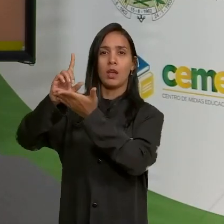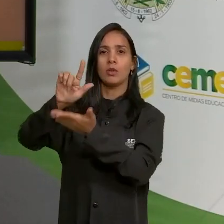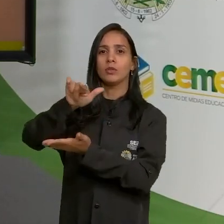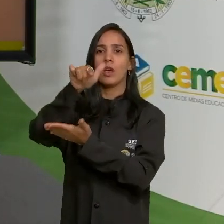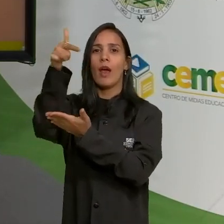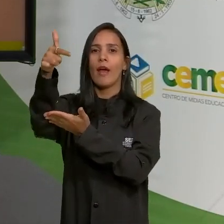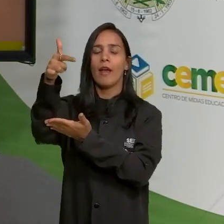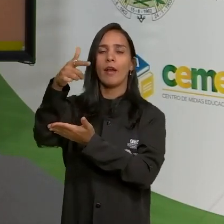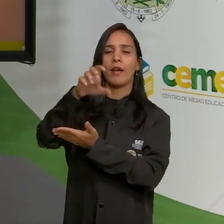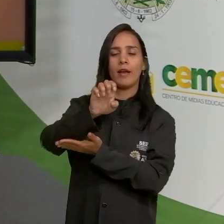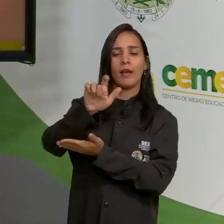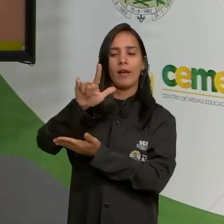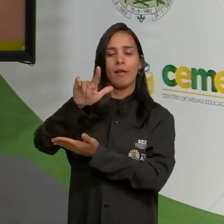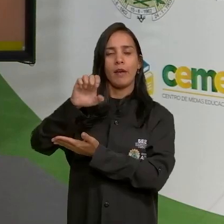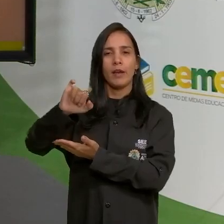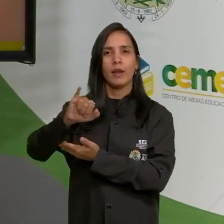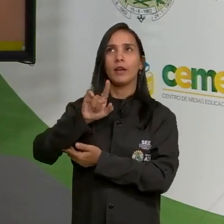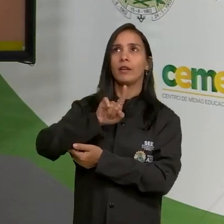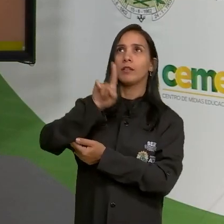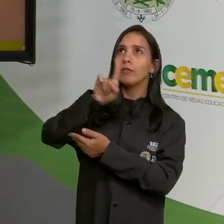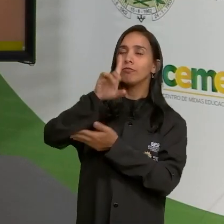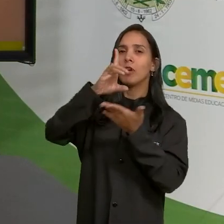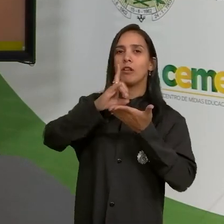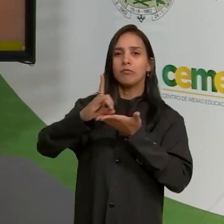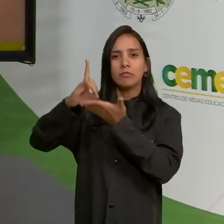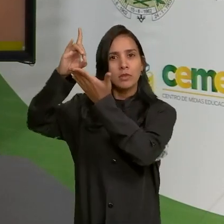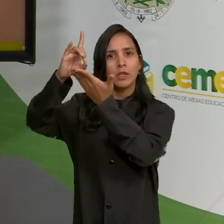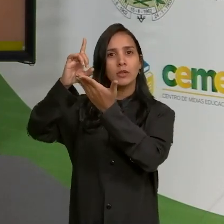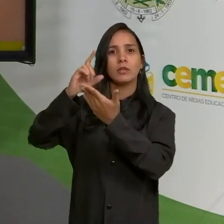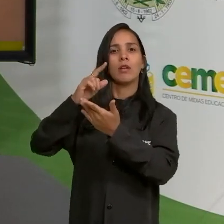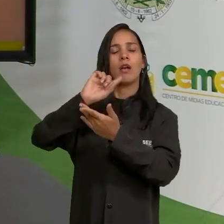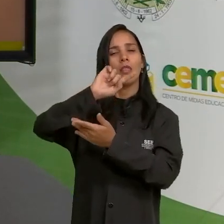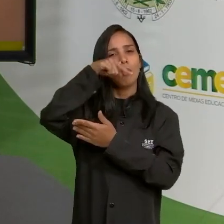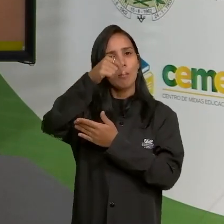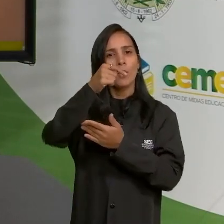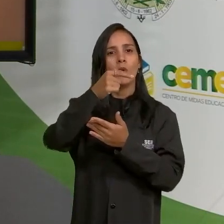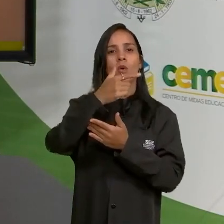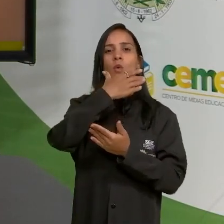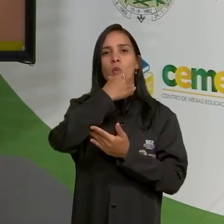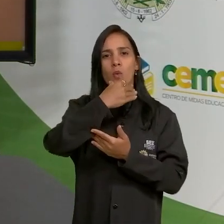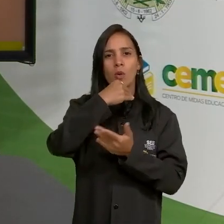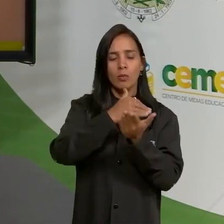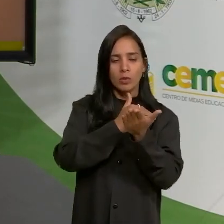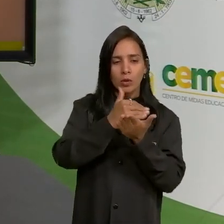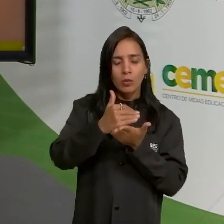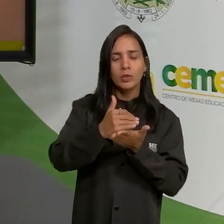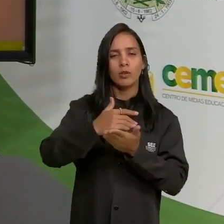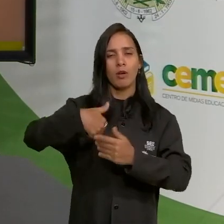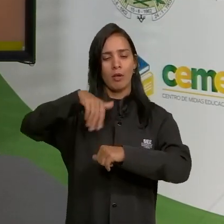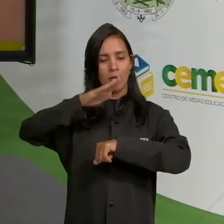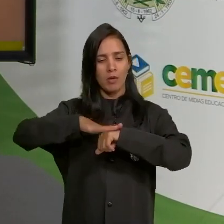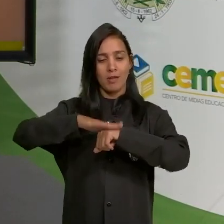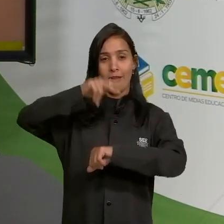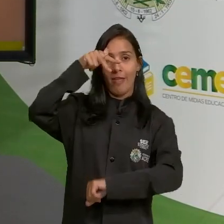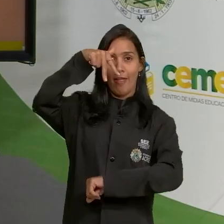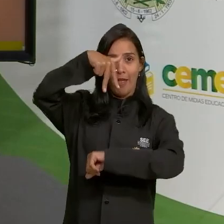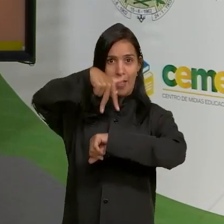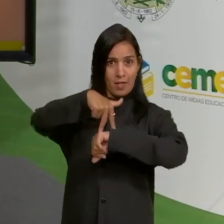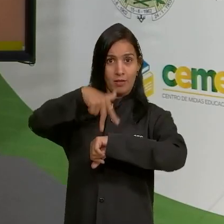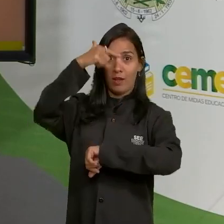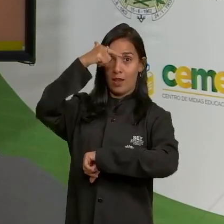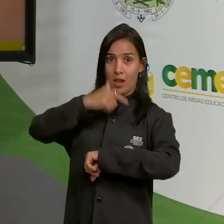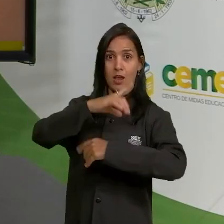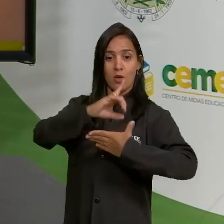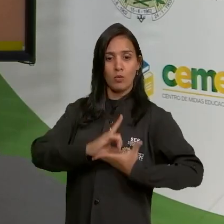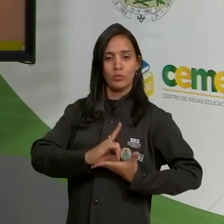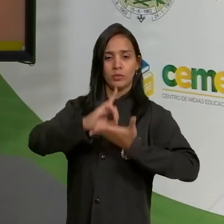Ele, o Deus Dionísio, né? Toda a reverência a esse Deus, mas na terceira pessoa. Quando Téspis se